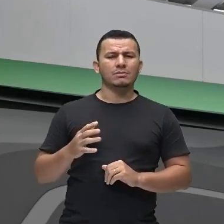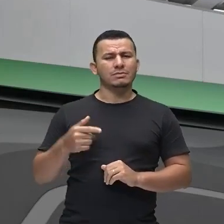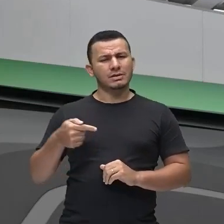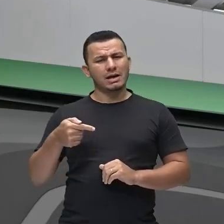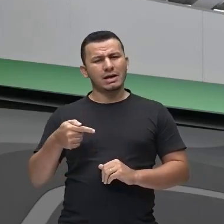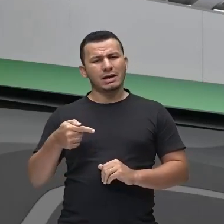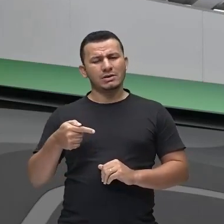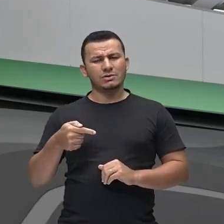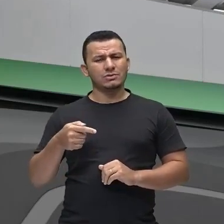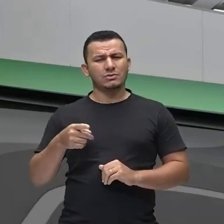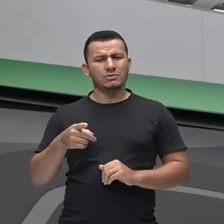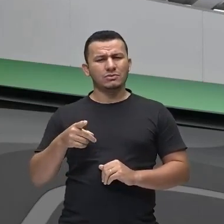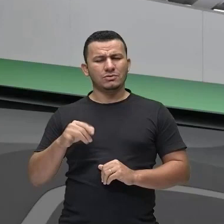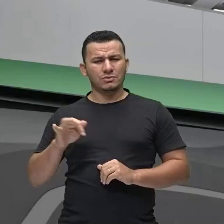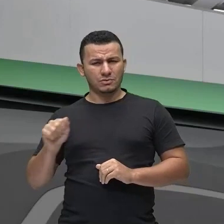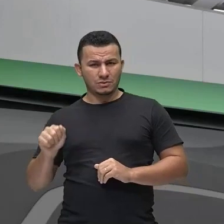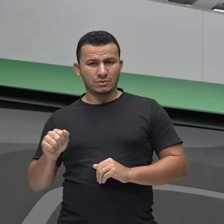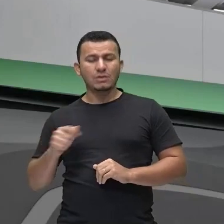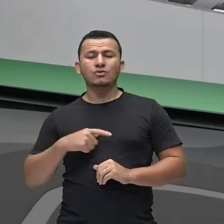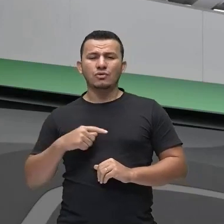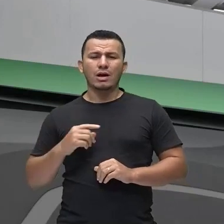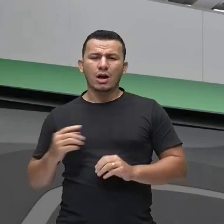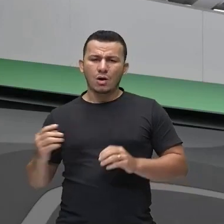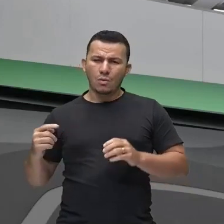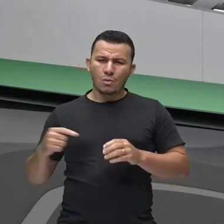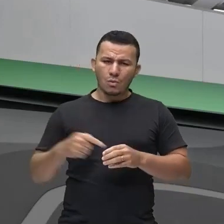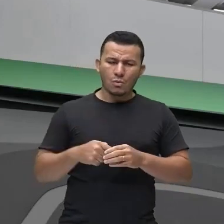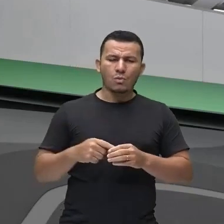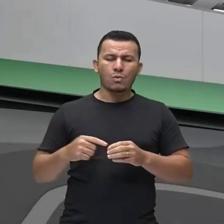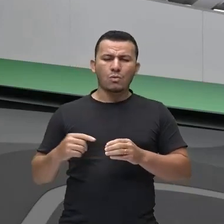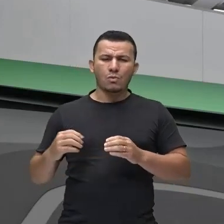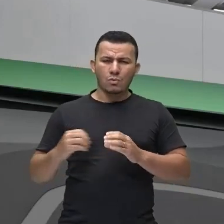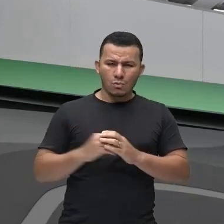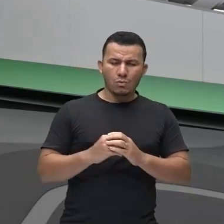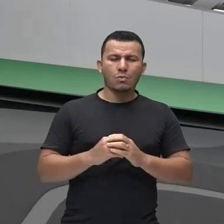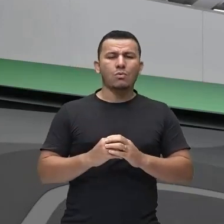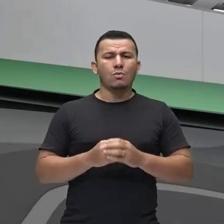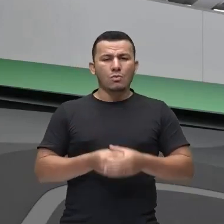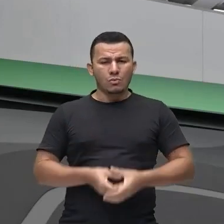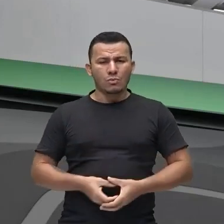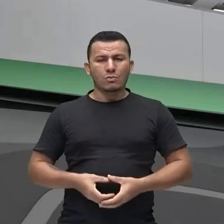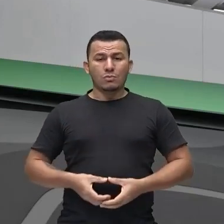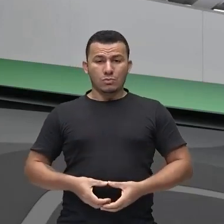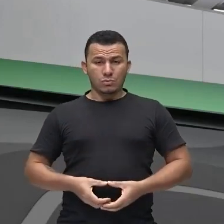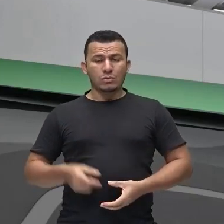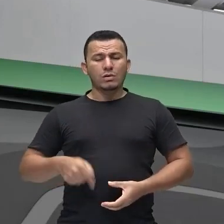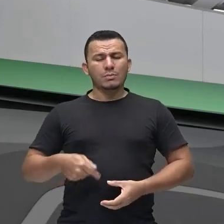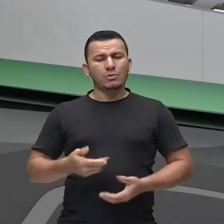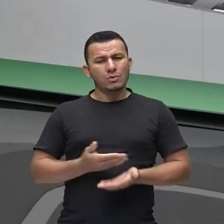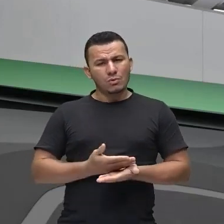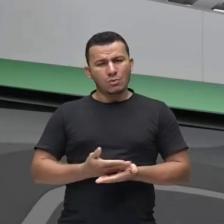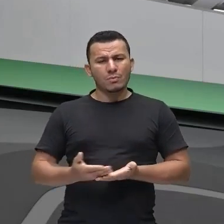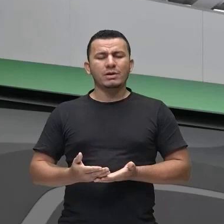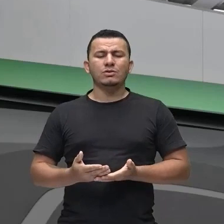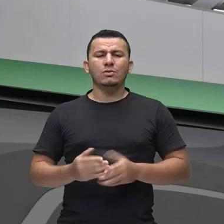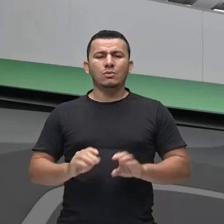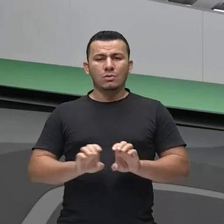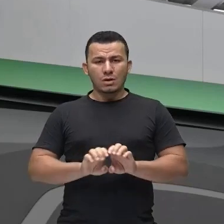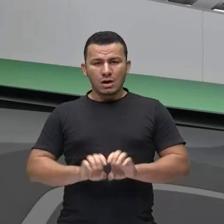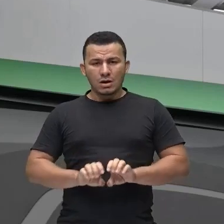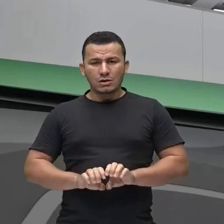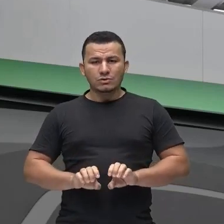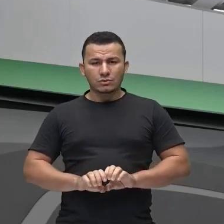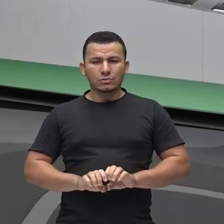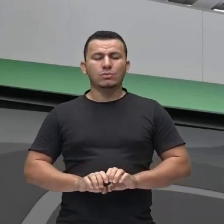dia, implantou no útero. A partir daí, ó, a gente vai ver a formação de estruturas,